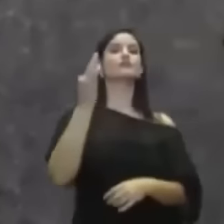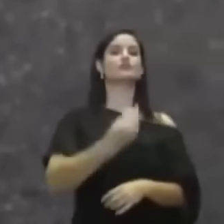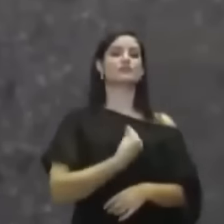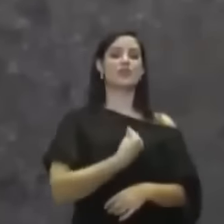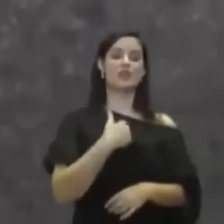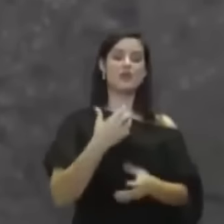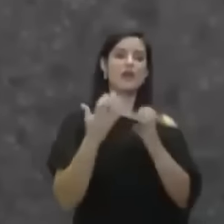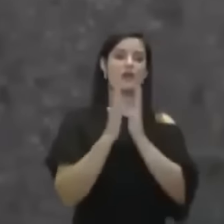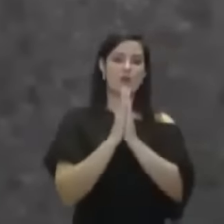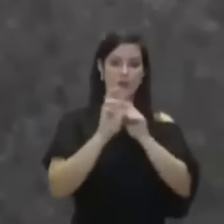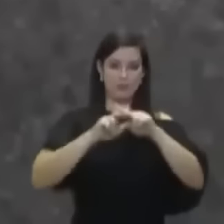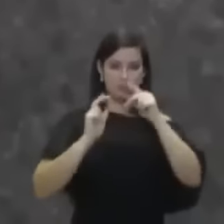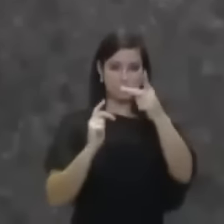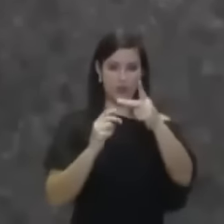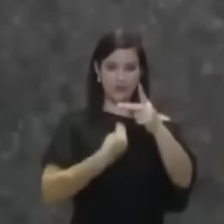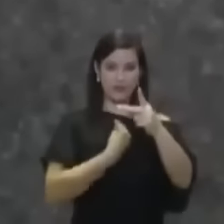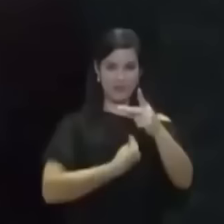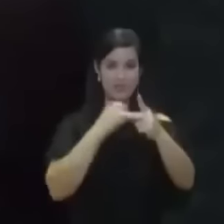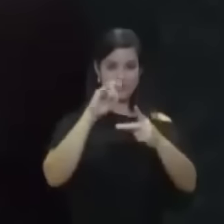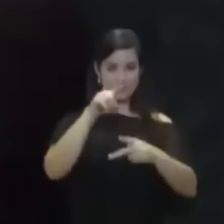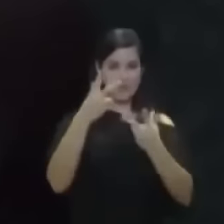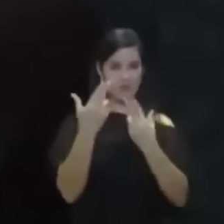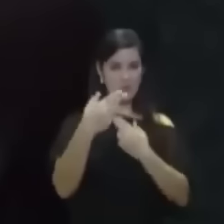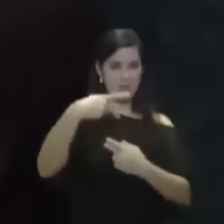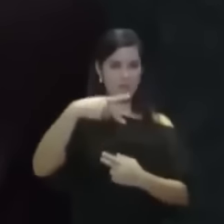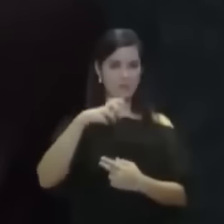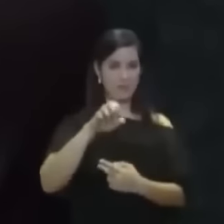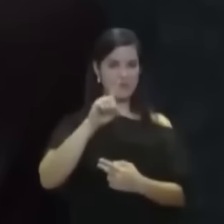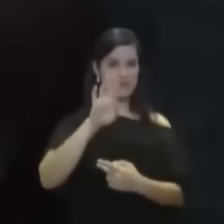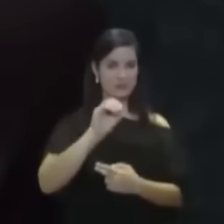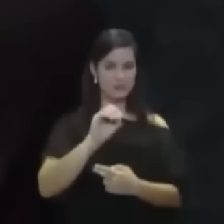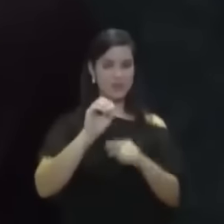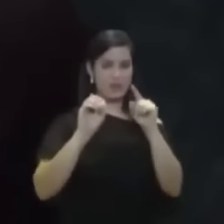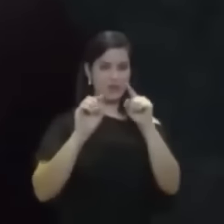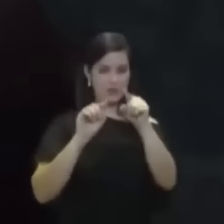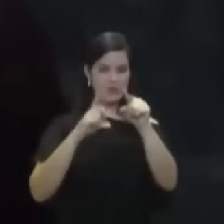você. Se você é um Pedro, e você está aqui,